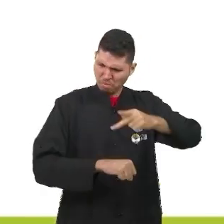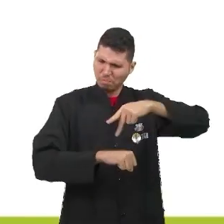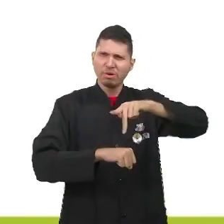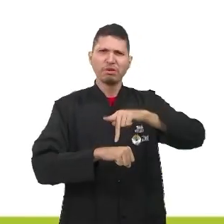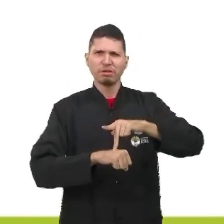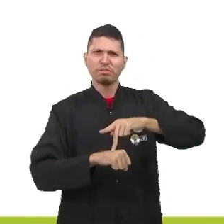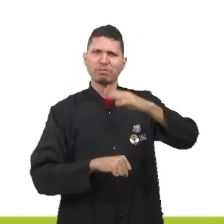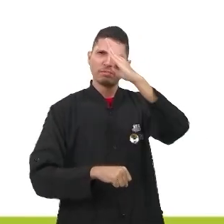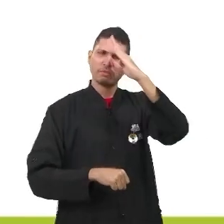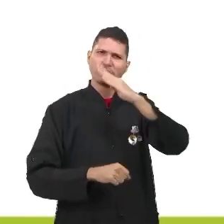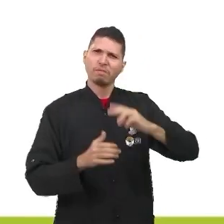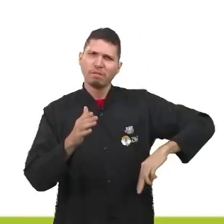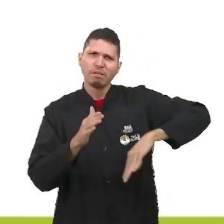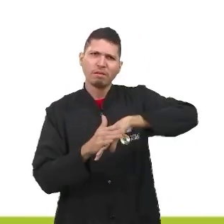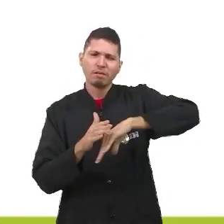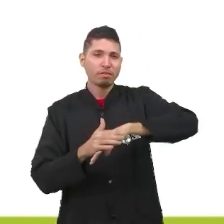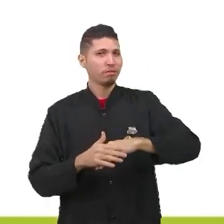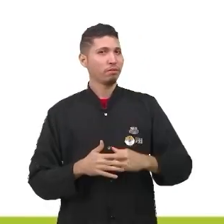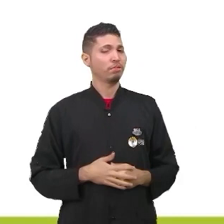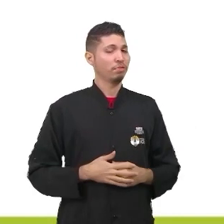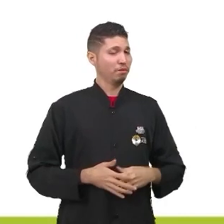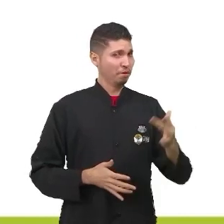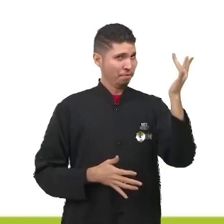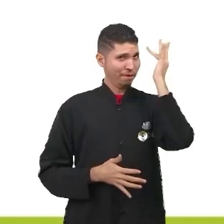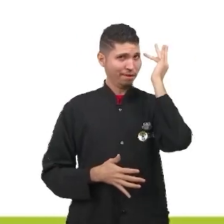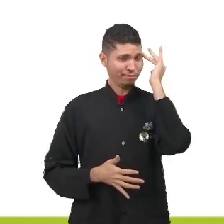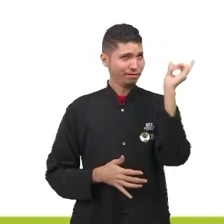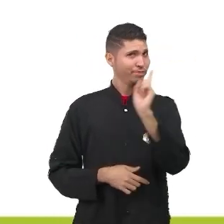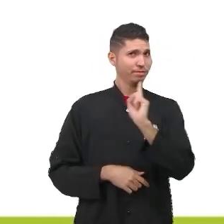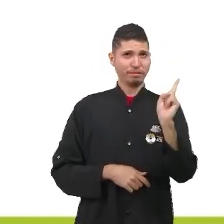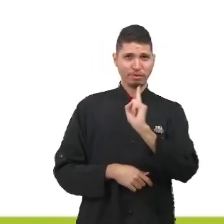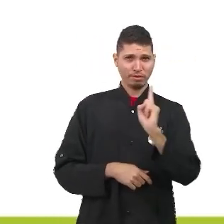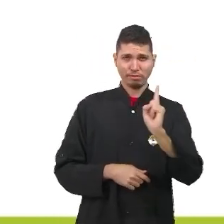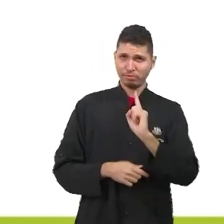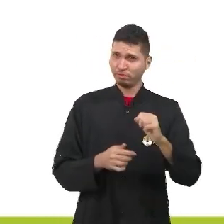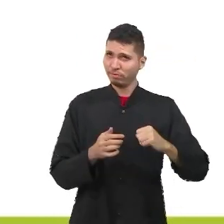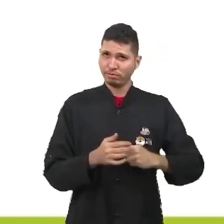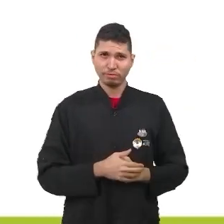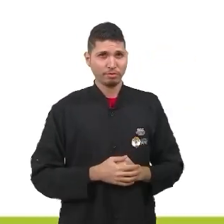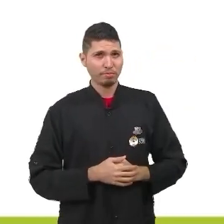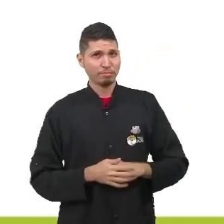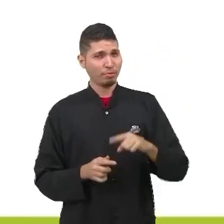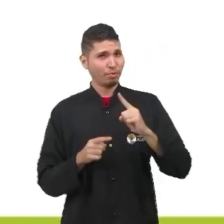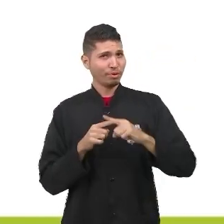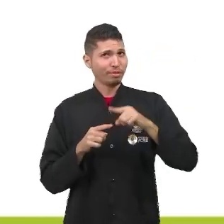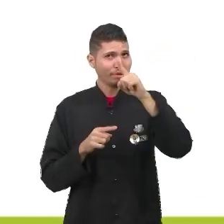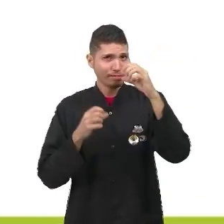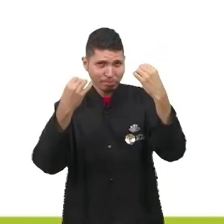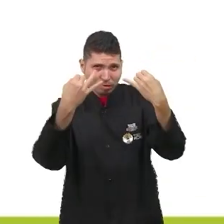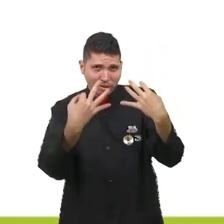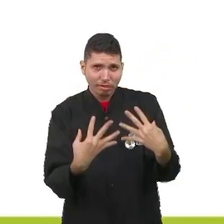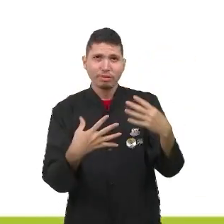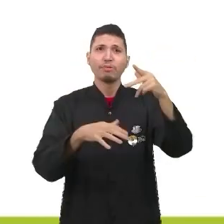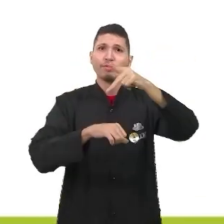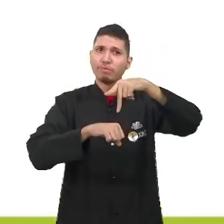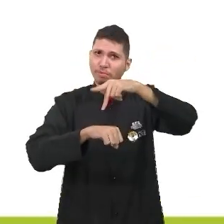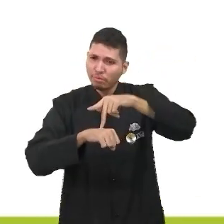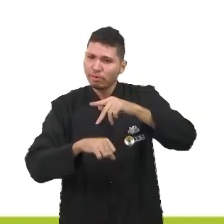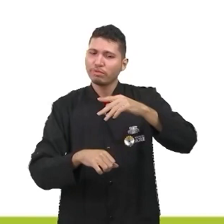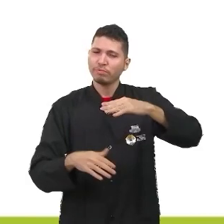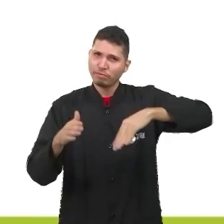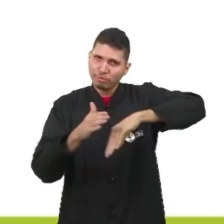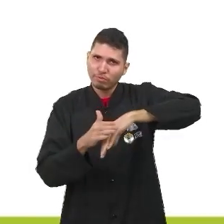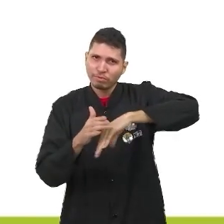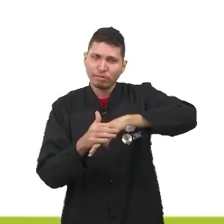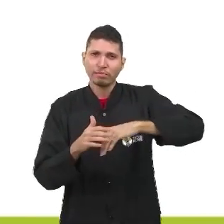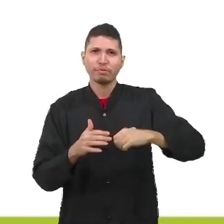futebol? Acredito que não, né? Inclusive, deixou bem claro que aqui é o país do futebol. D. Intervenções